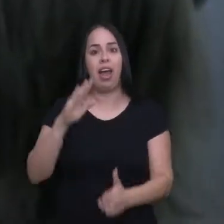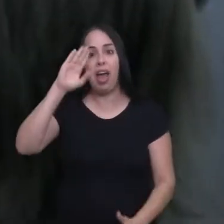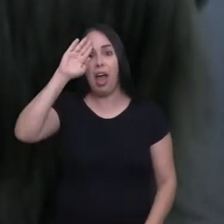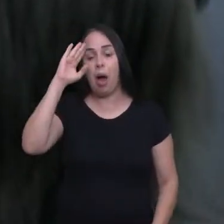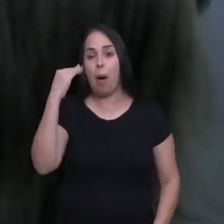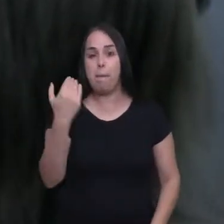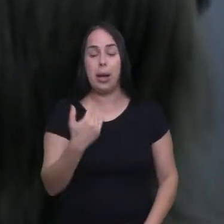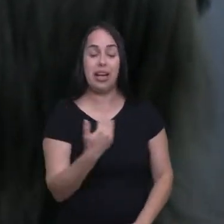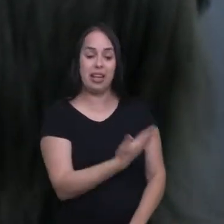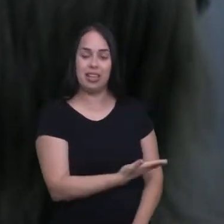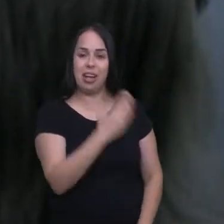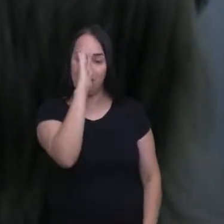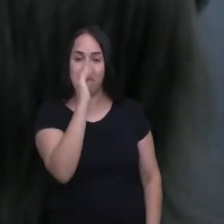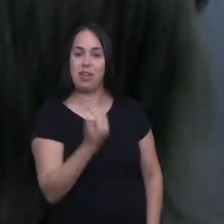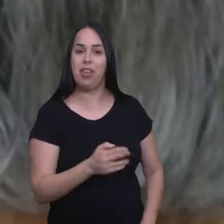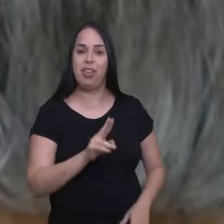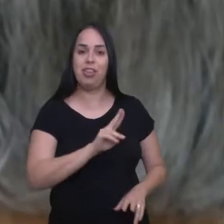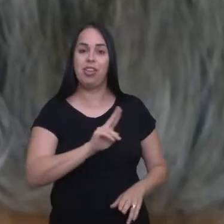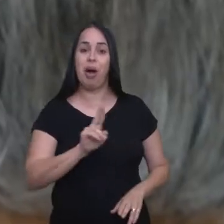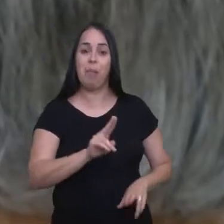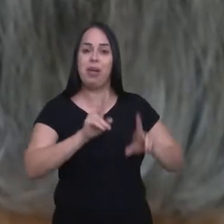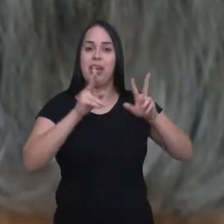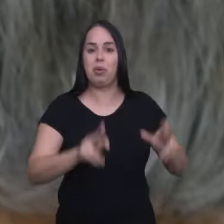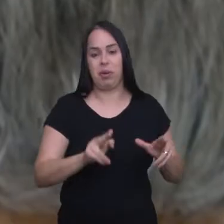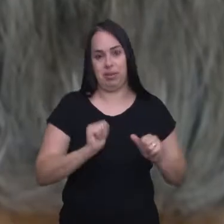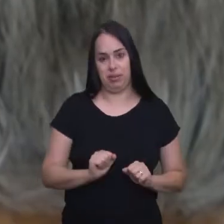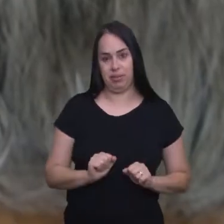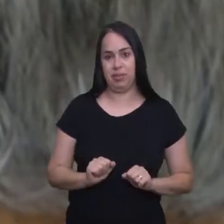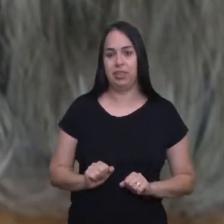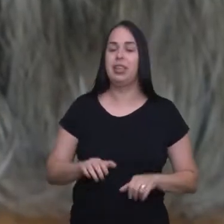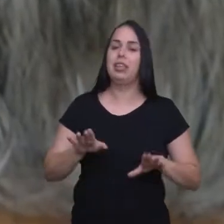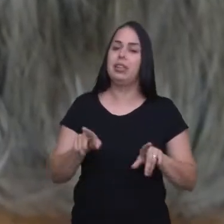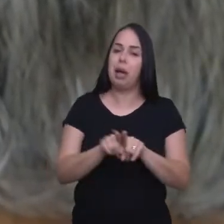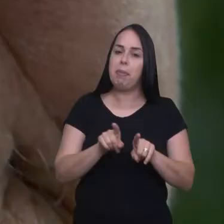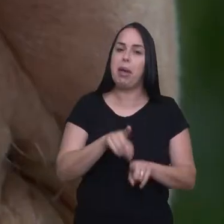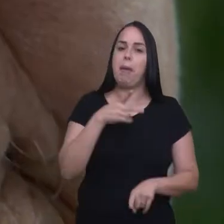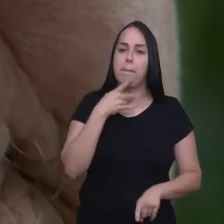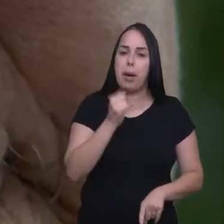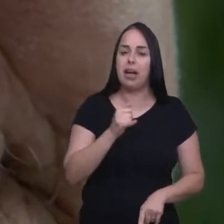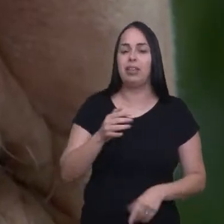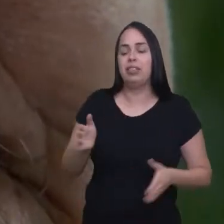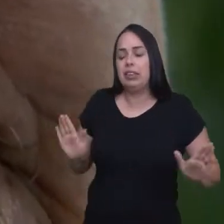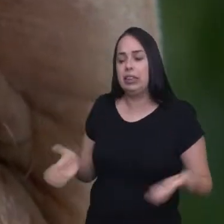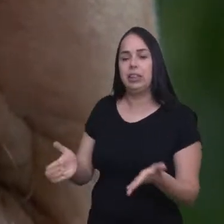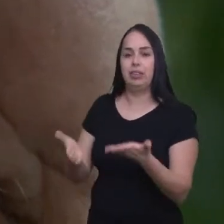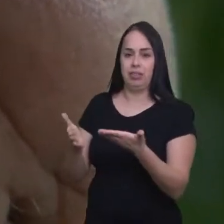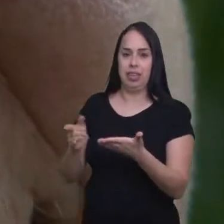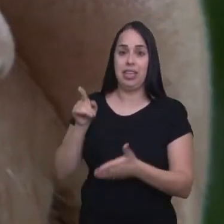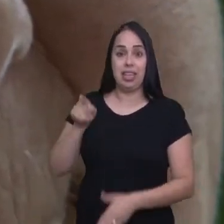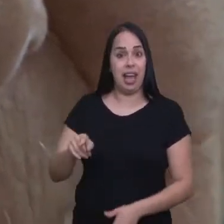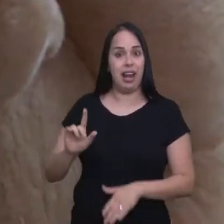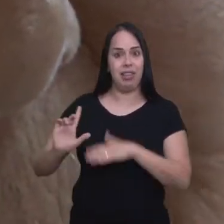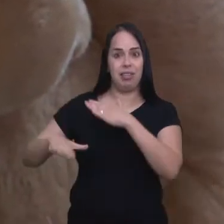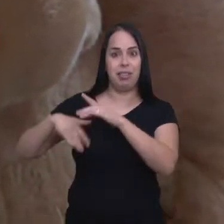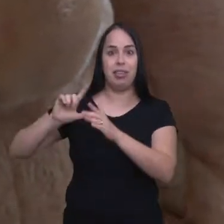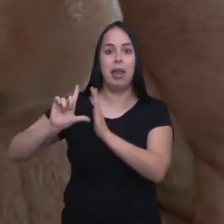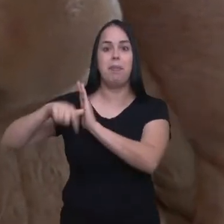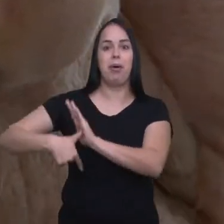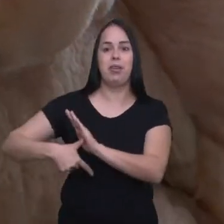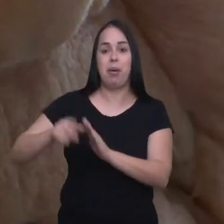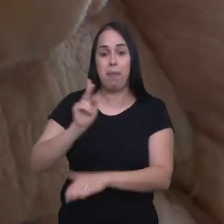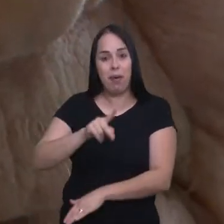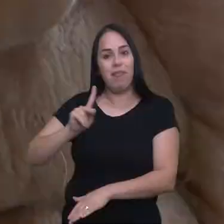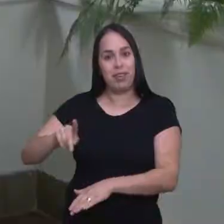incentivava a leitura desde criancinha. Com esses exemplos em casa, não deu outra. Dona Marina virou professora e ama